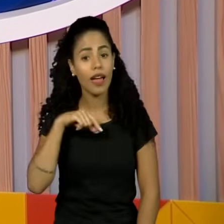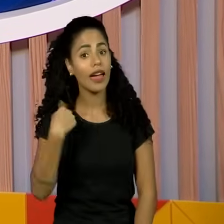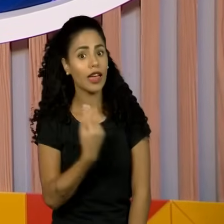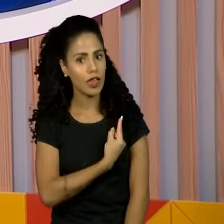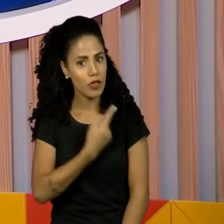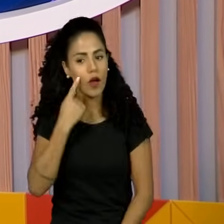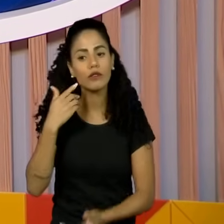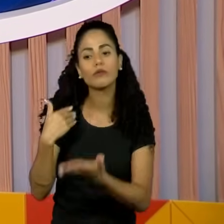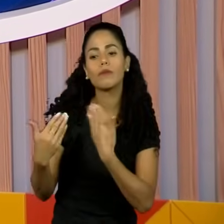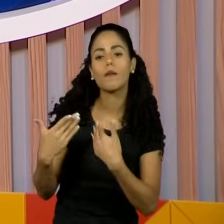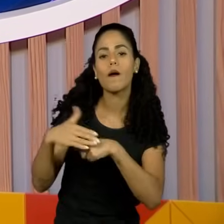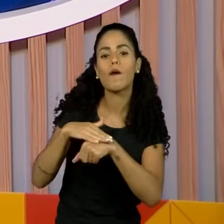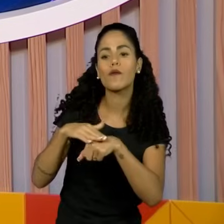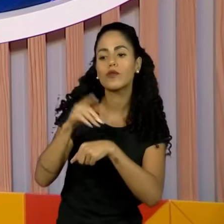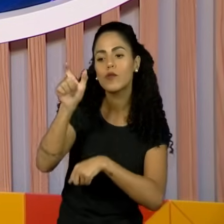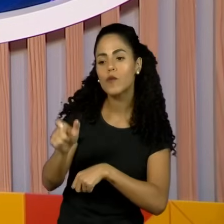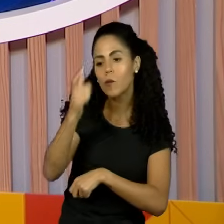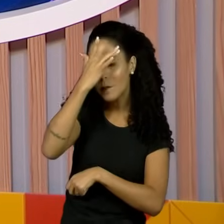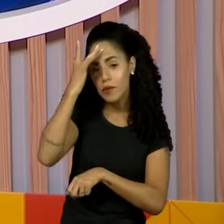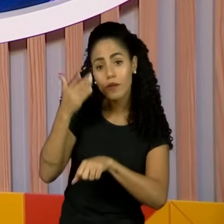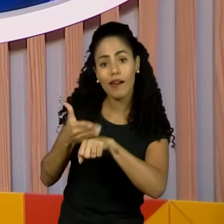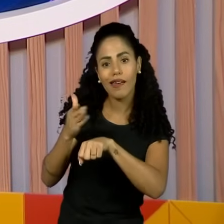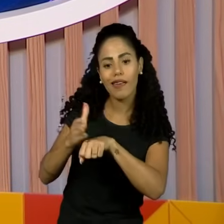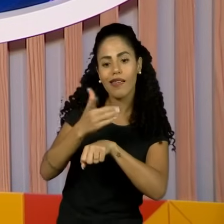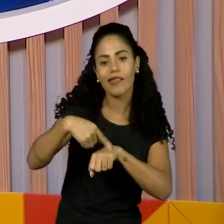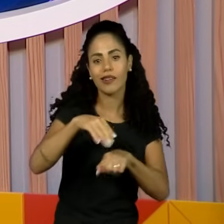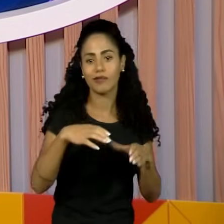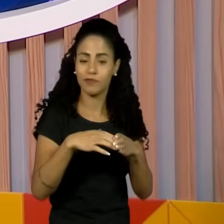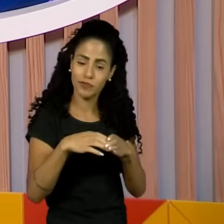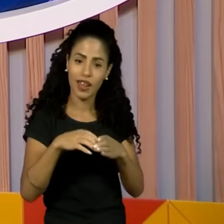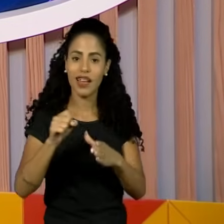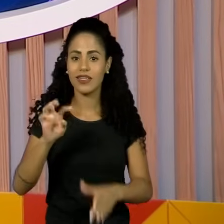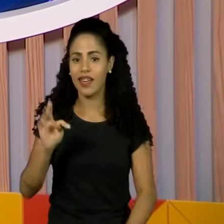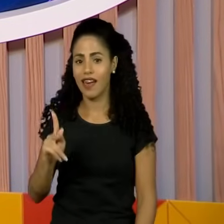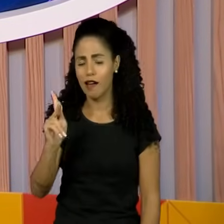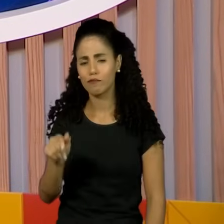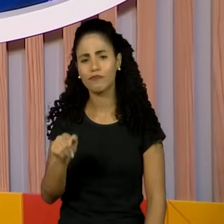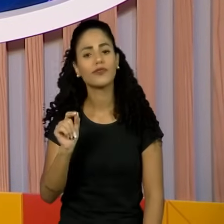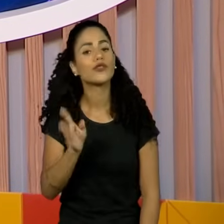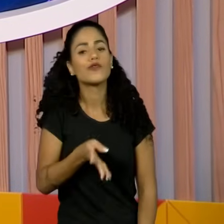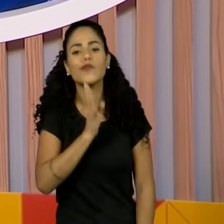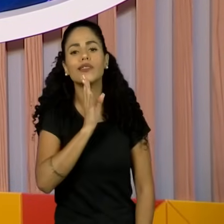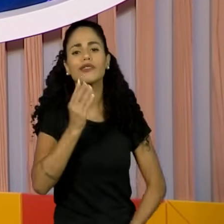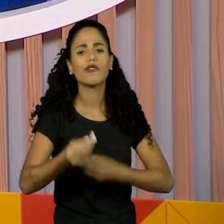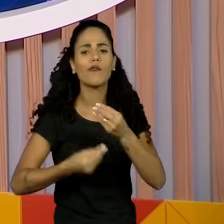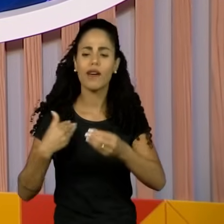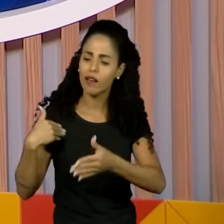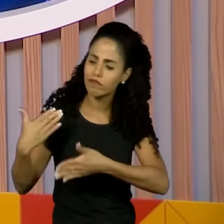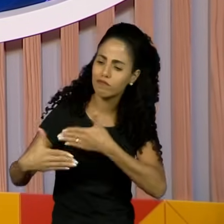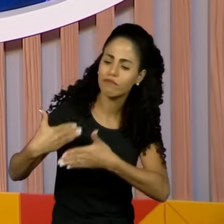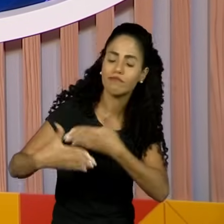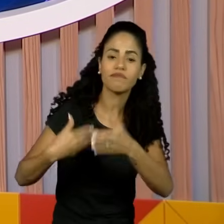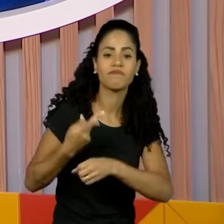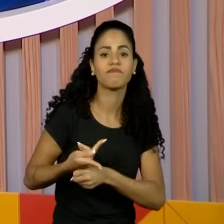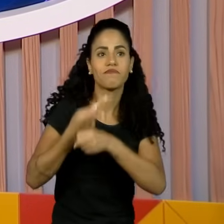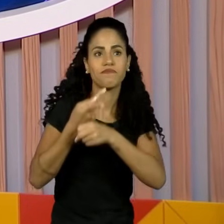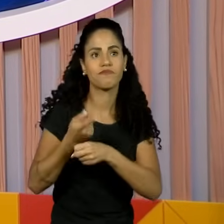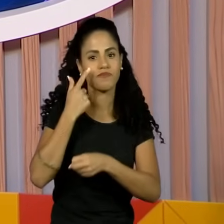gente conversou com um dos treinadores da equipe, o STK, para conhecer um pouco aí da sua trajetória vitoriosa